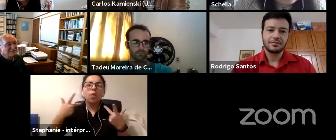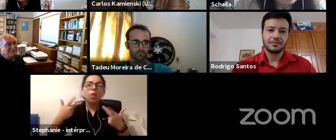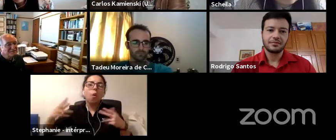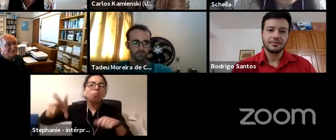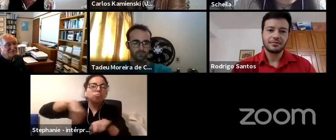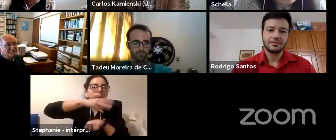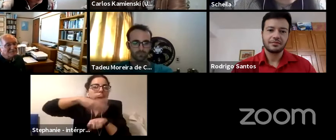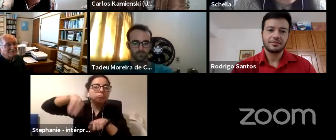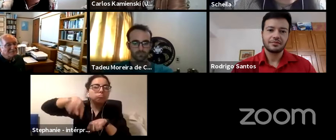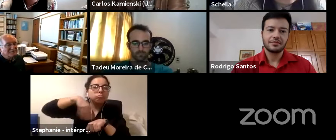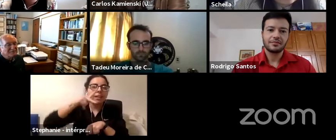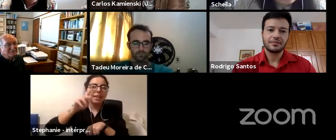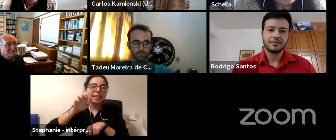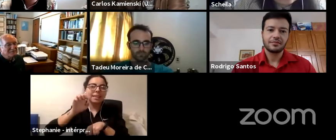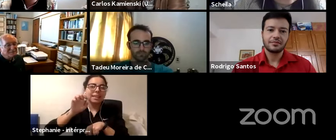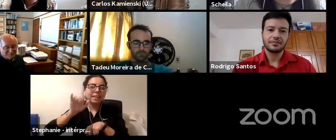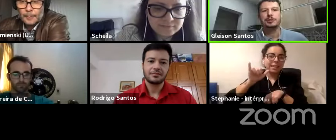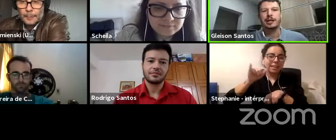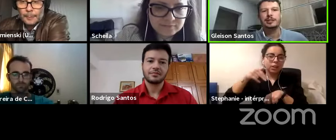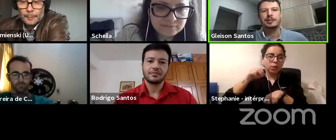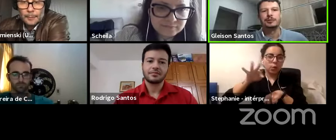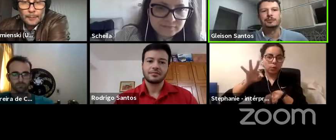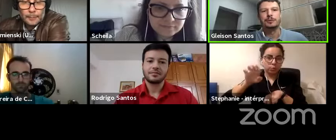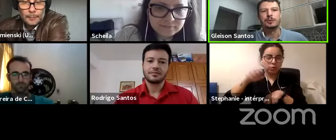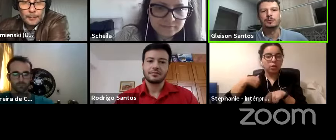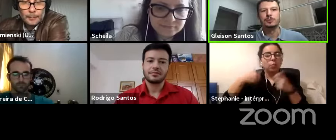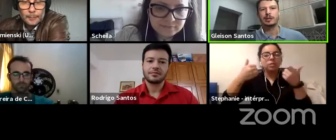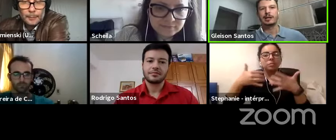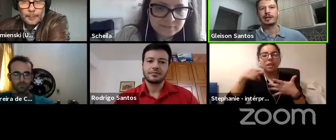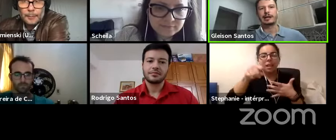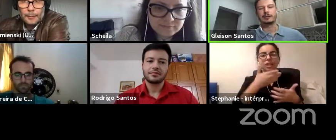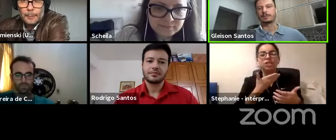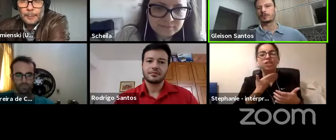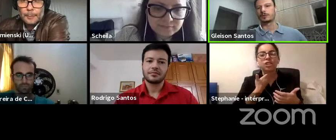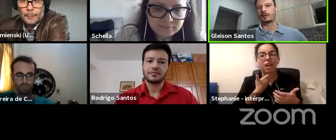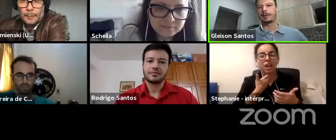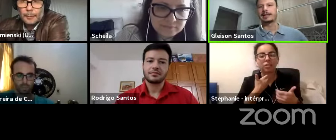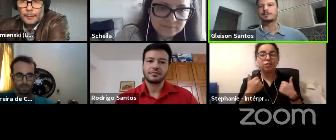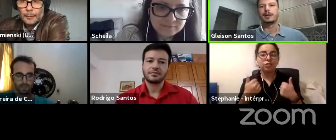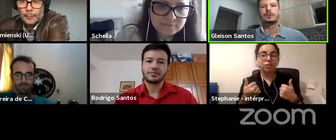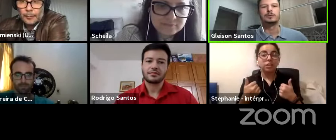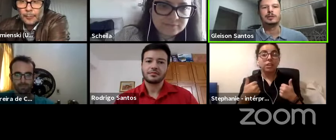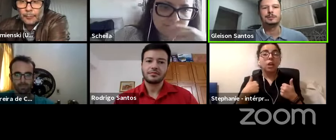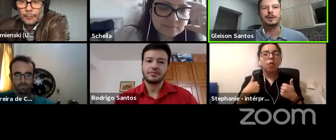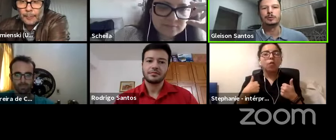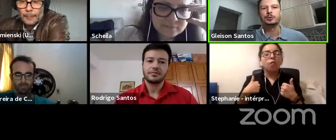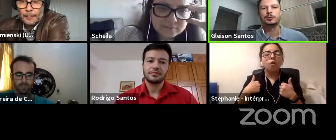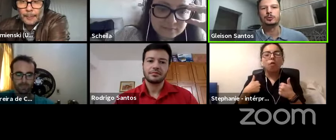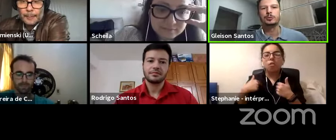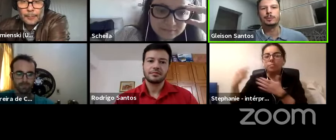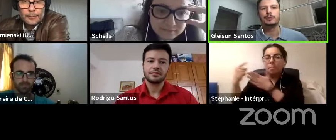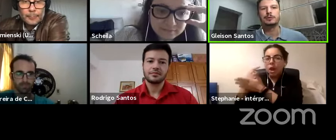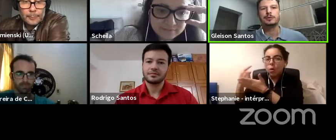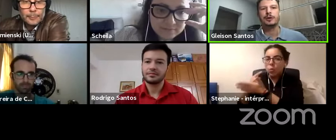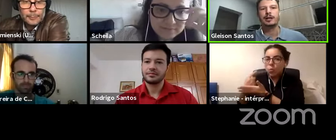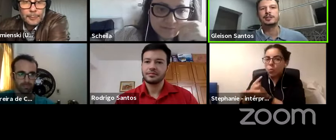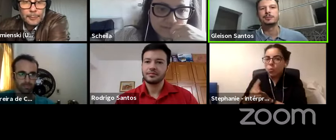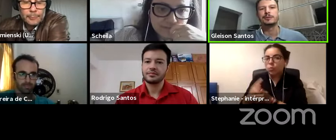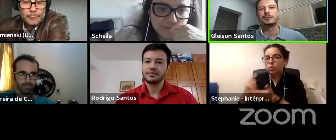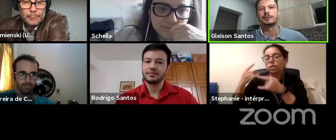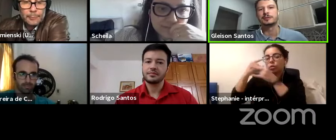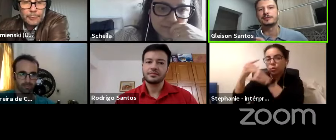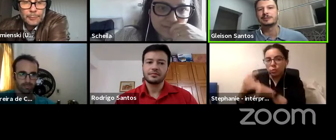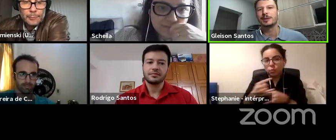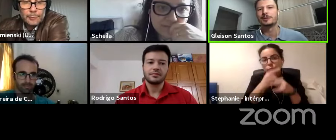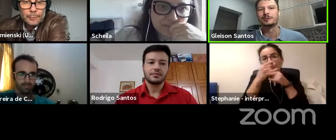nosso keynote. Como eu falei aqui no chat, eu vou pegar as perguntas pelo Zoom e pelo Discord.